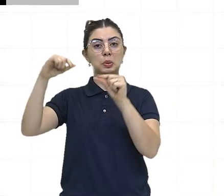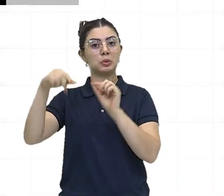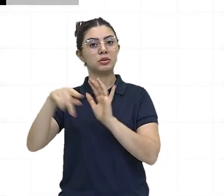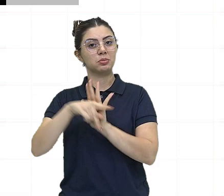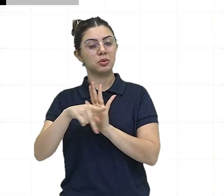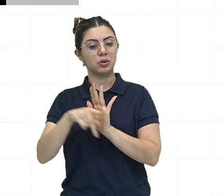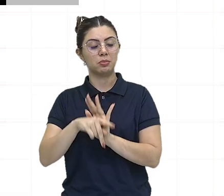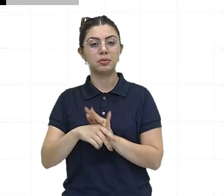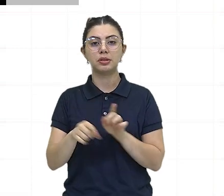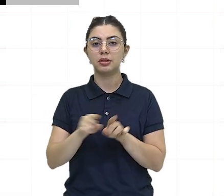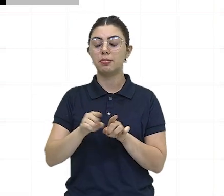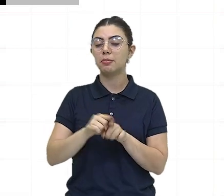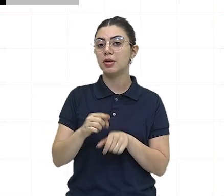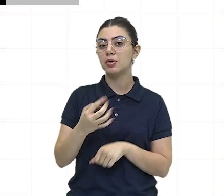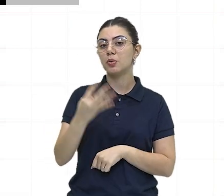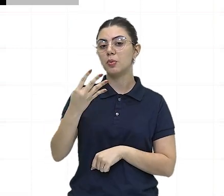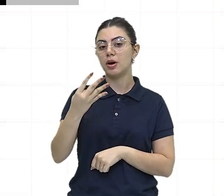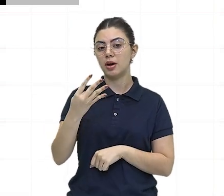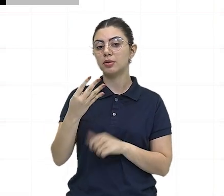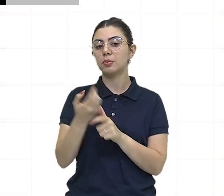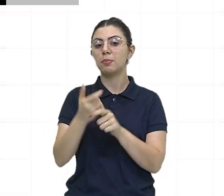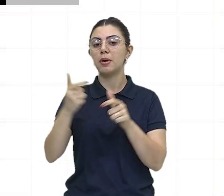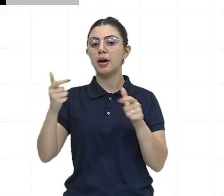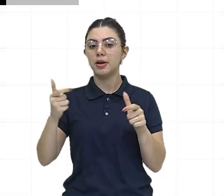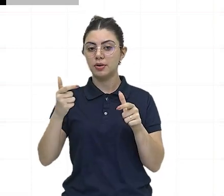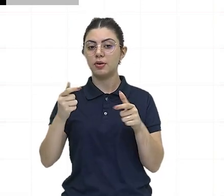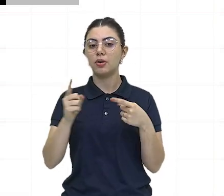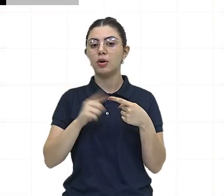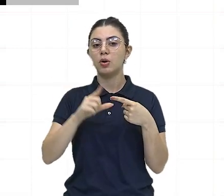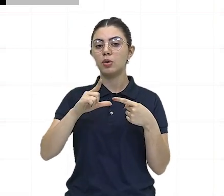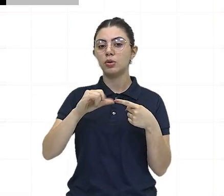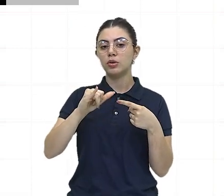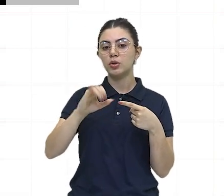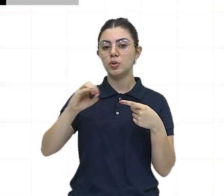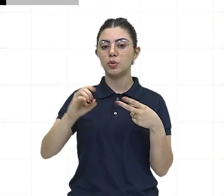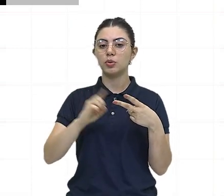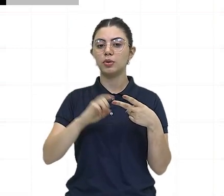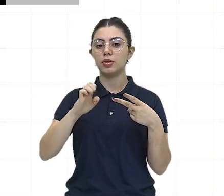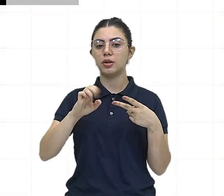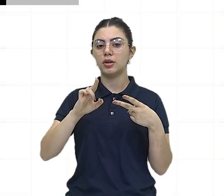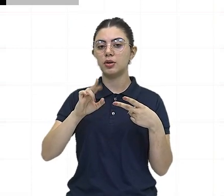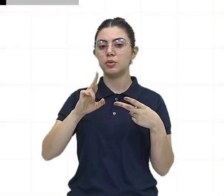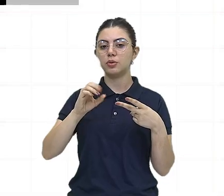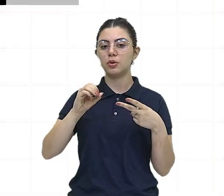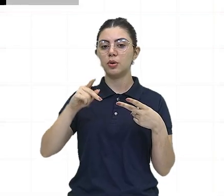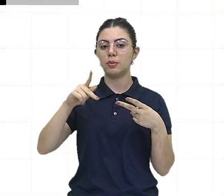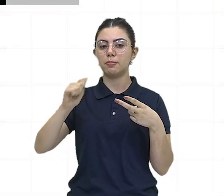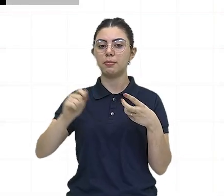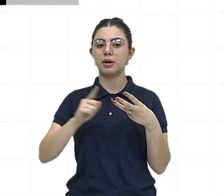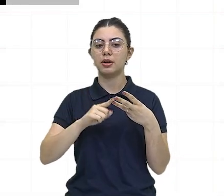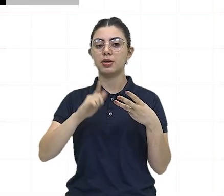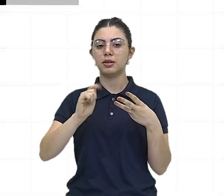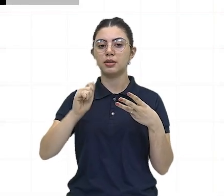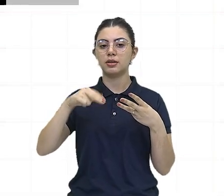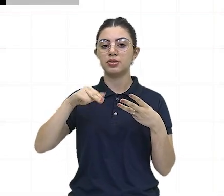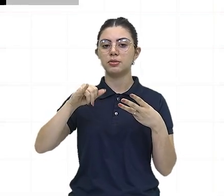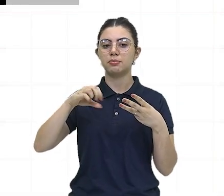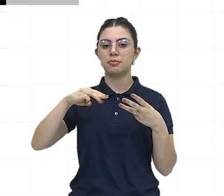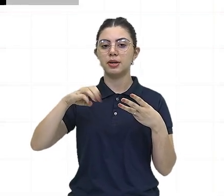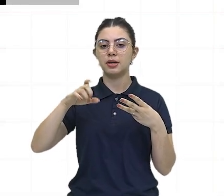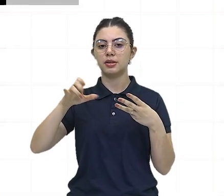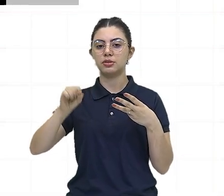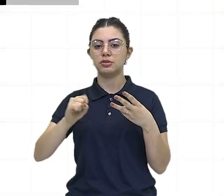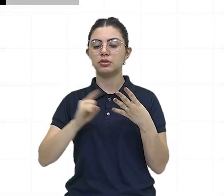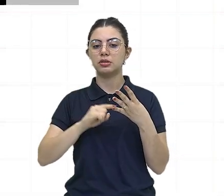e as 4 maiores são a Io, a Europa, Ganymedes e a Calisto. E aqui para vocês,